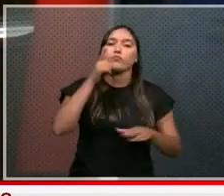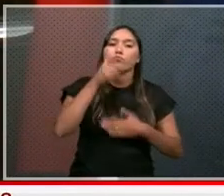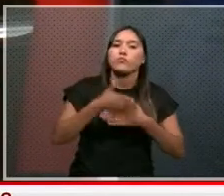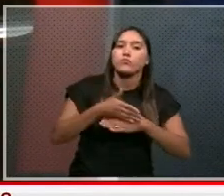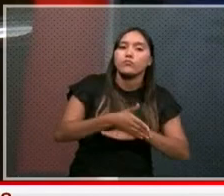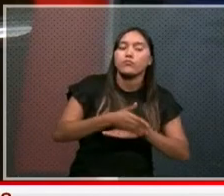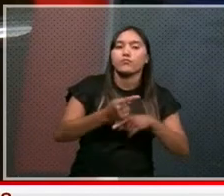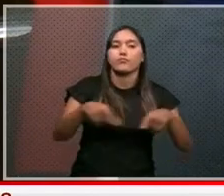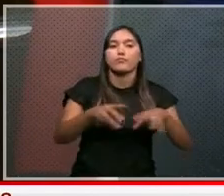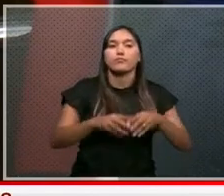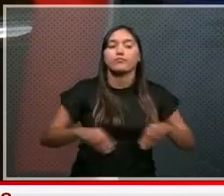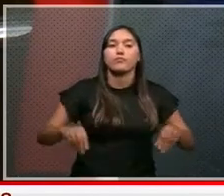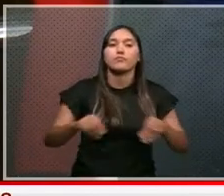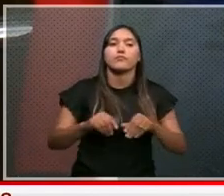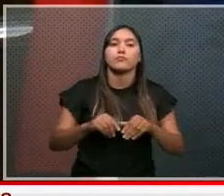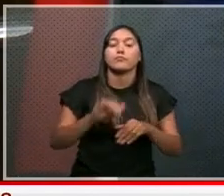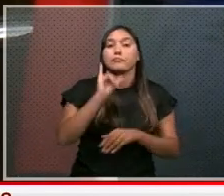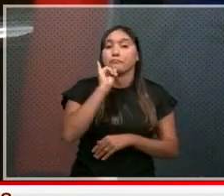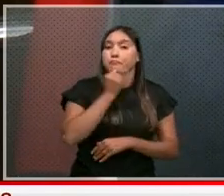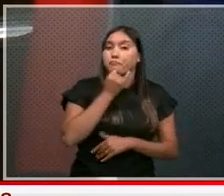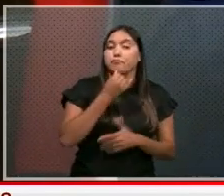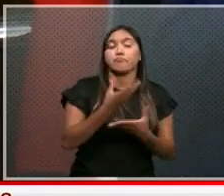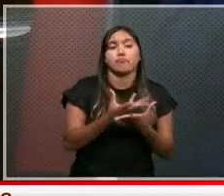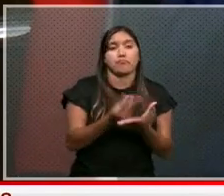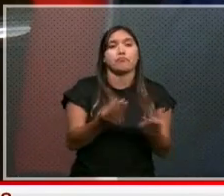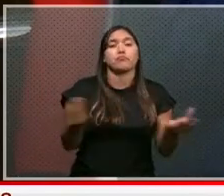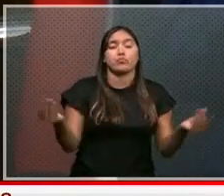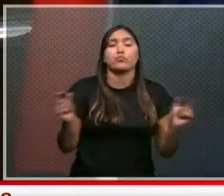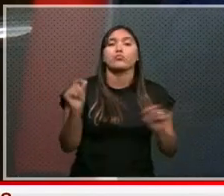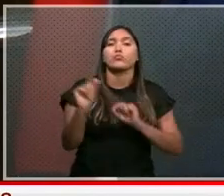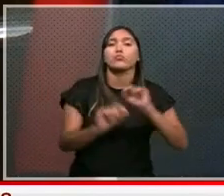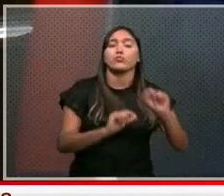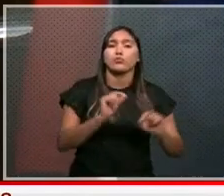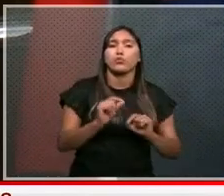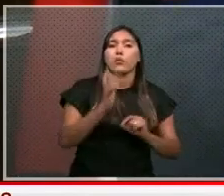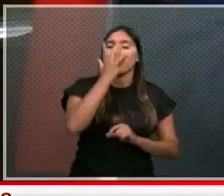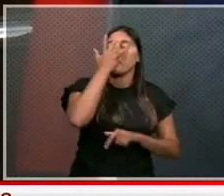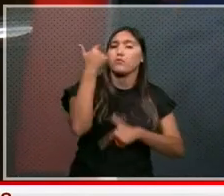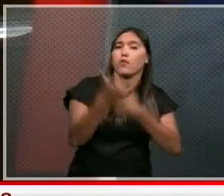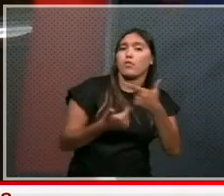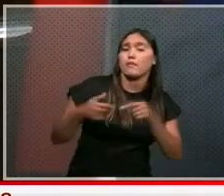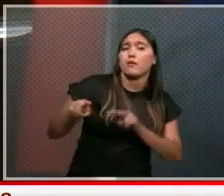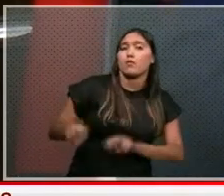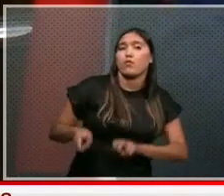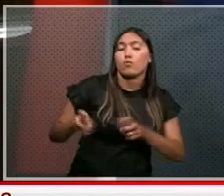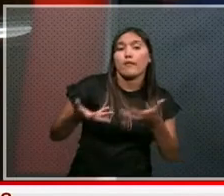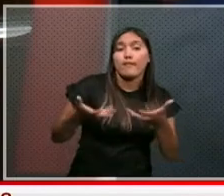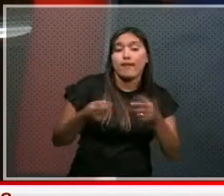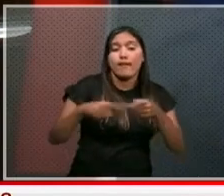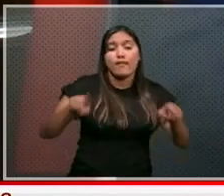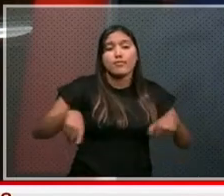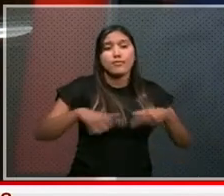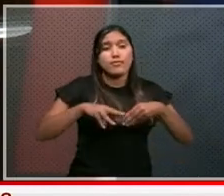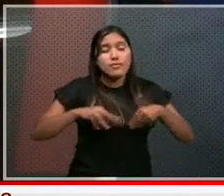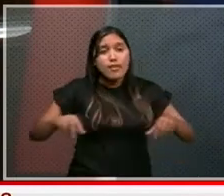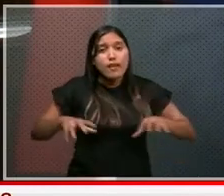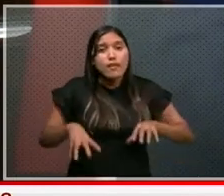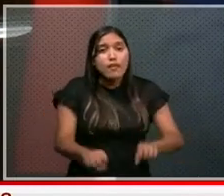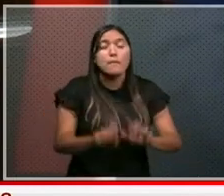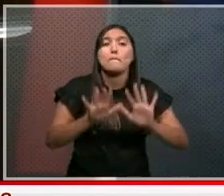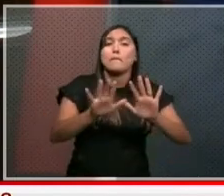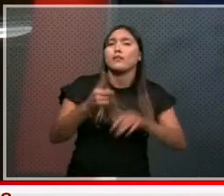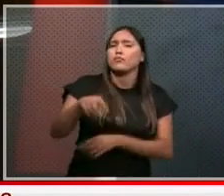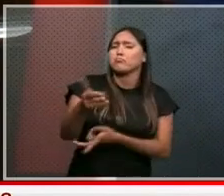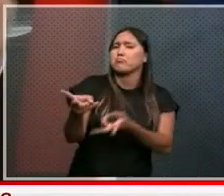infelizmente para milhares de trabalhadores rurais que querem terra mas não sei se